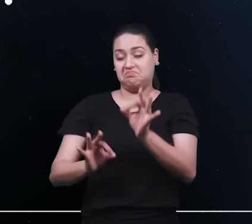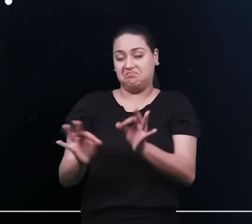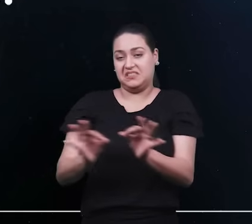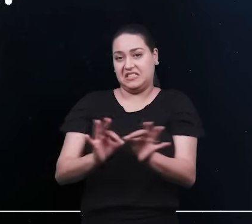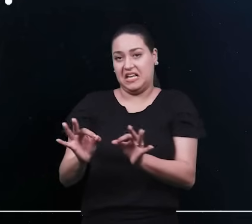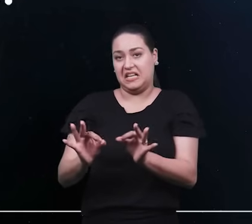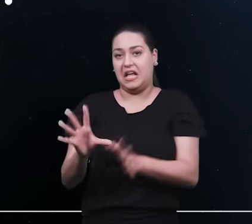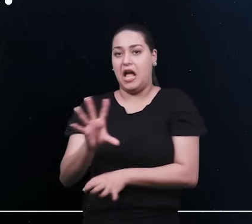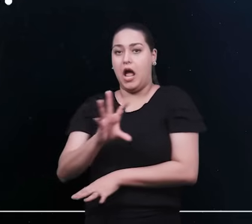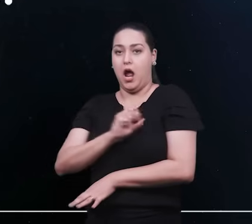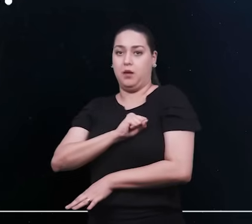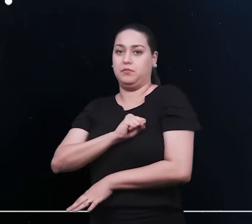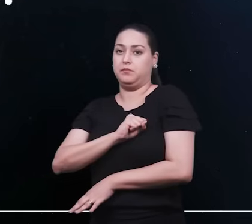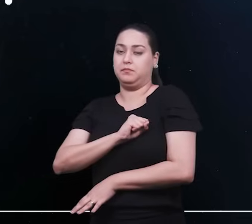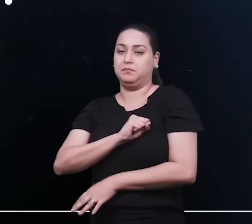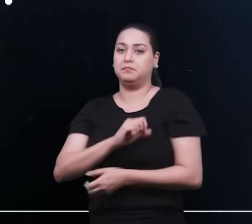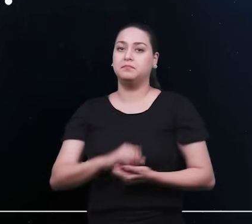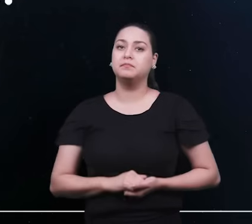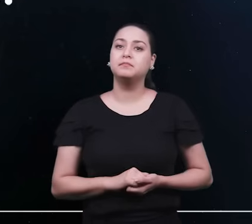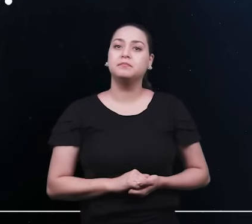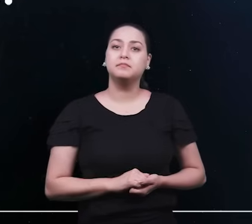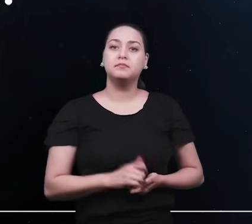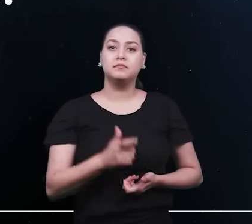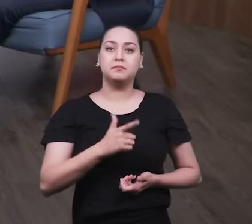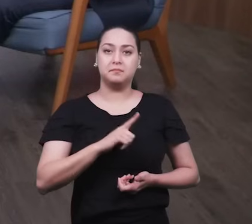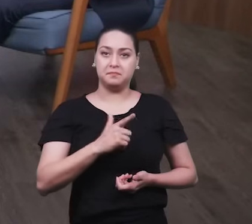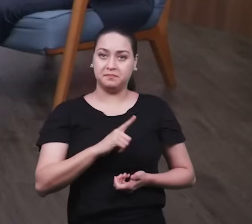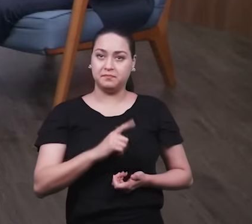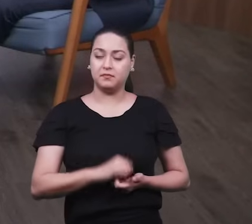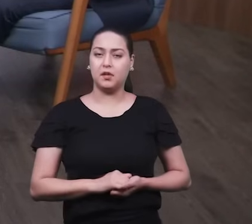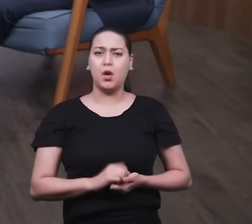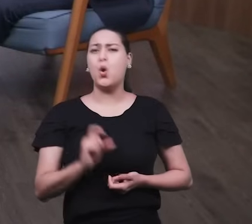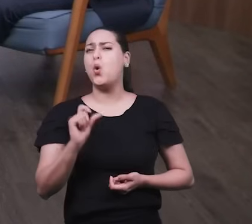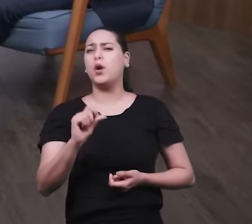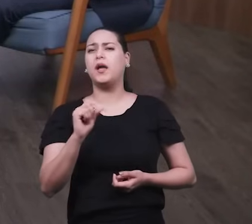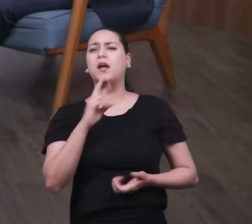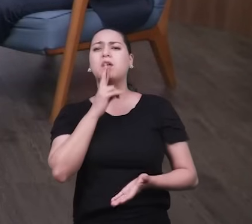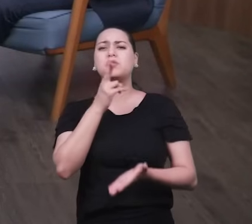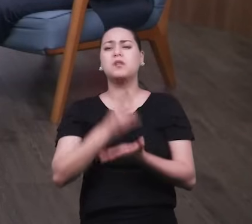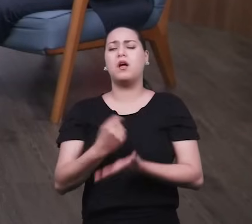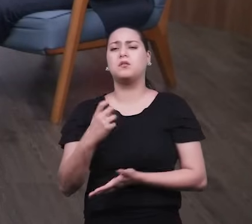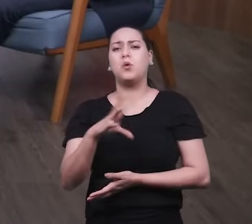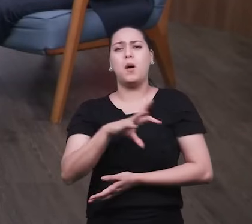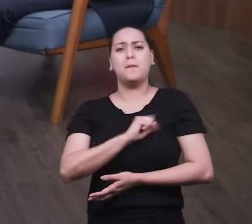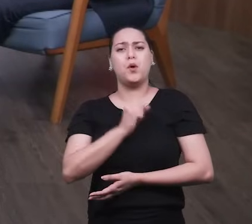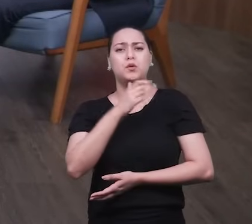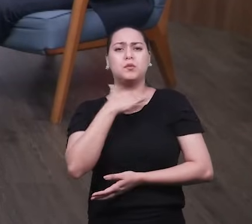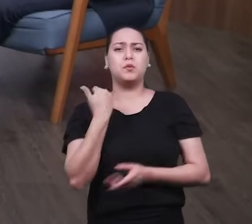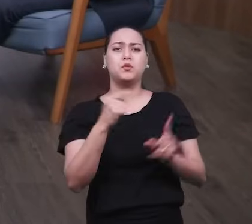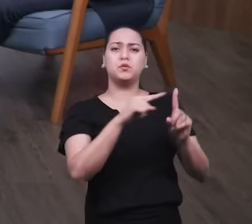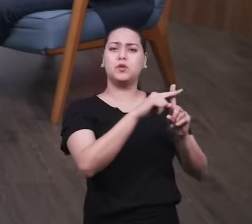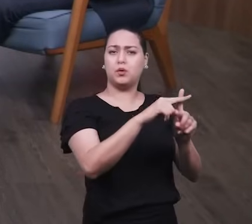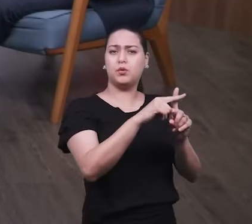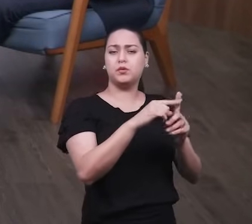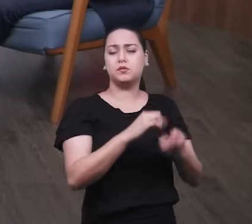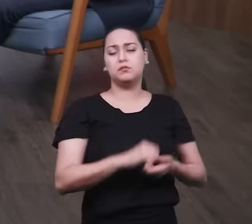te amam. O que nos cabe fazer diante desse amor, diante do sacrifício do Senhor?